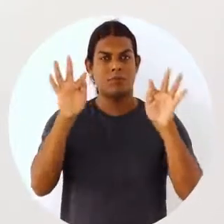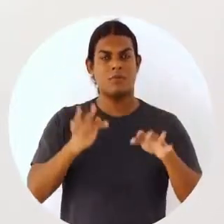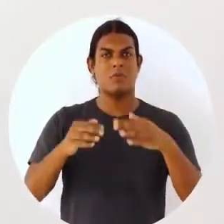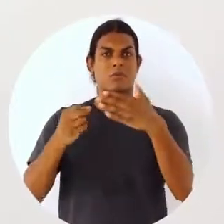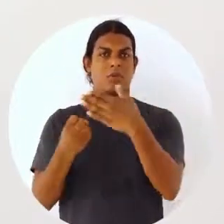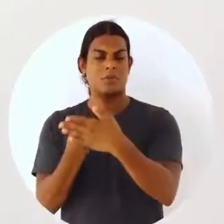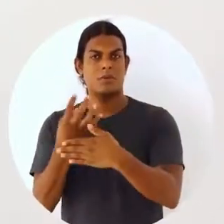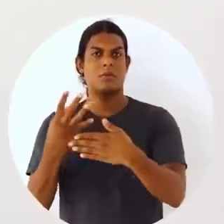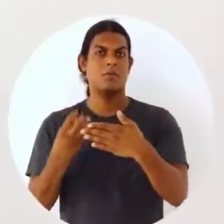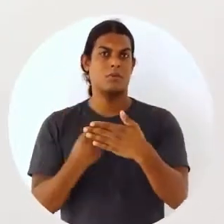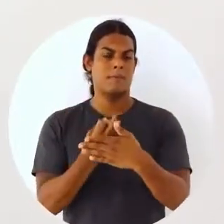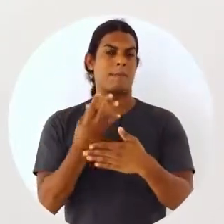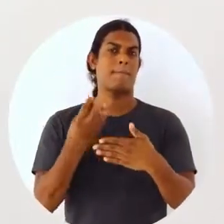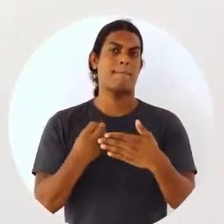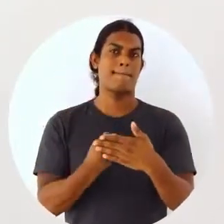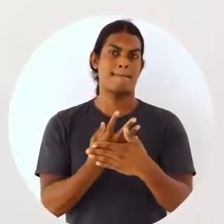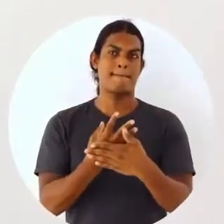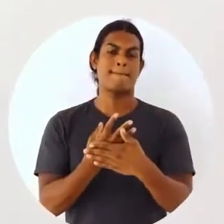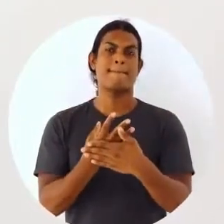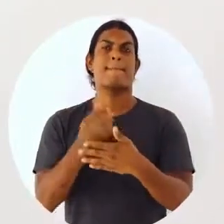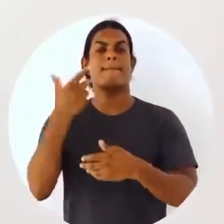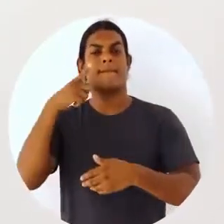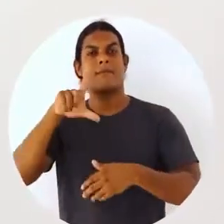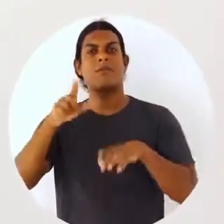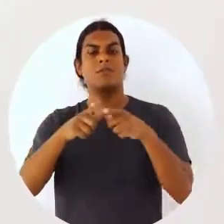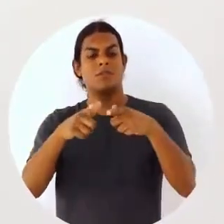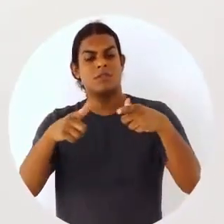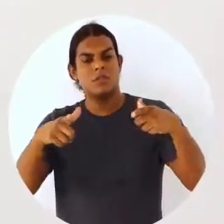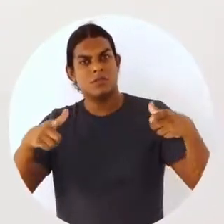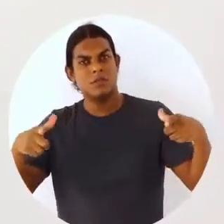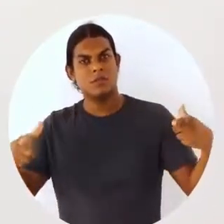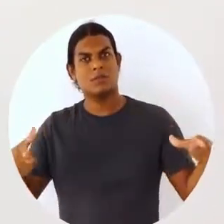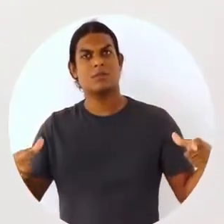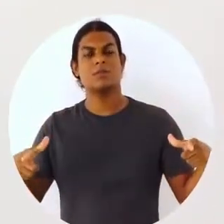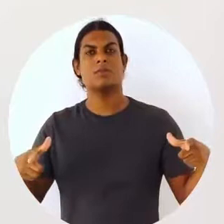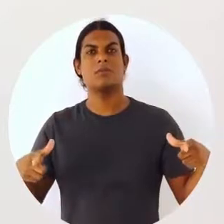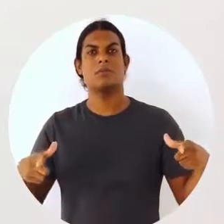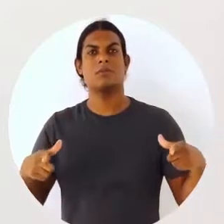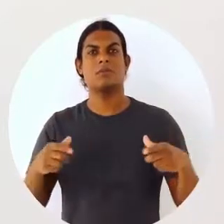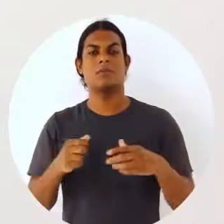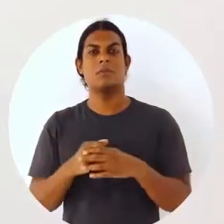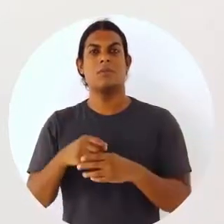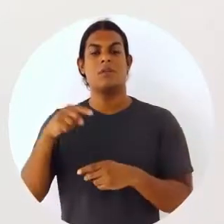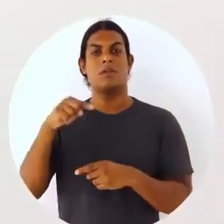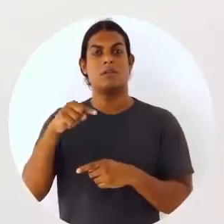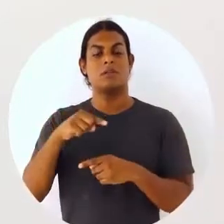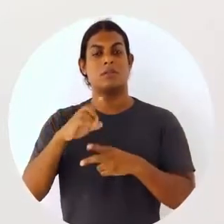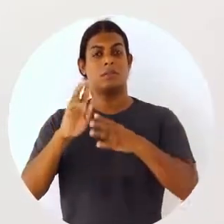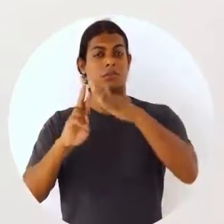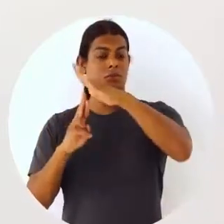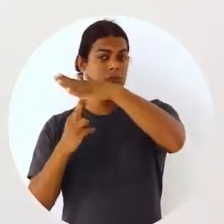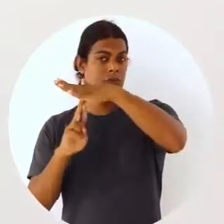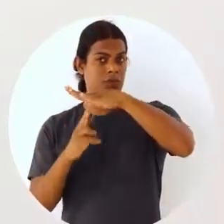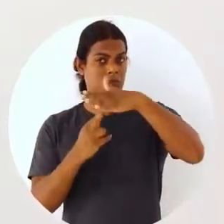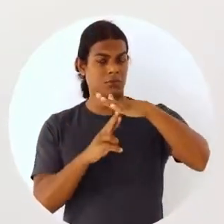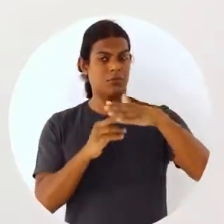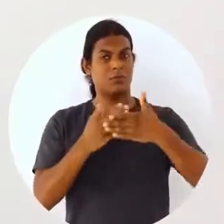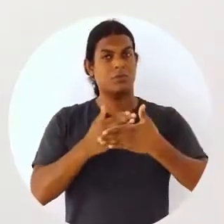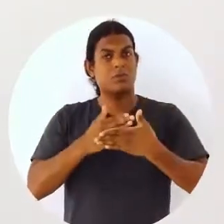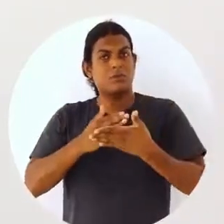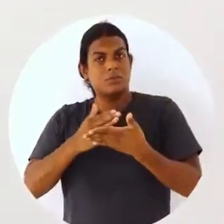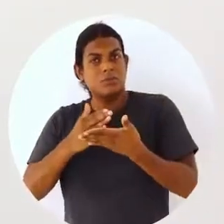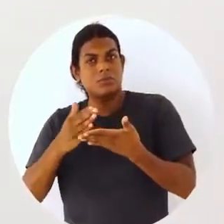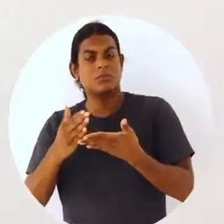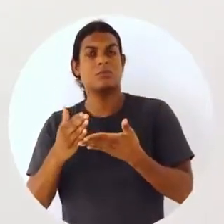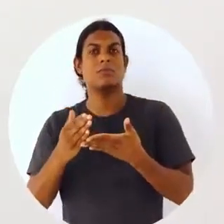foi obtendo um sucesso. De fato, essas feiras foi começando a movimentar